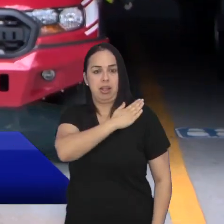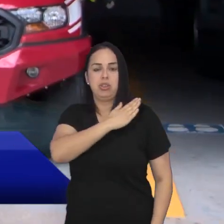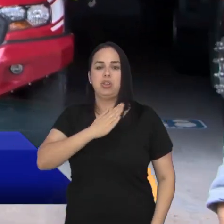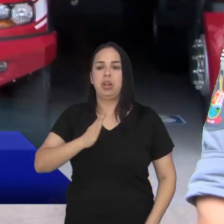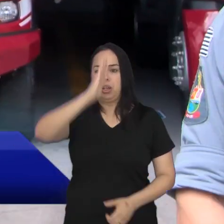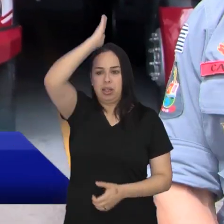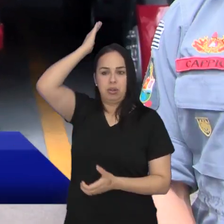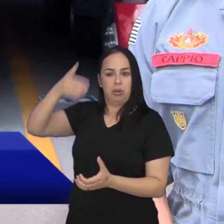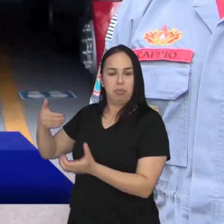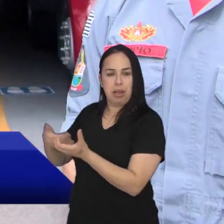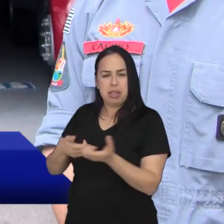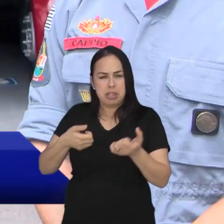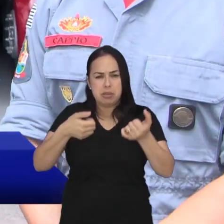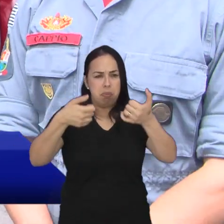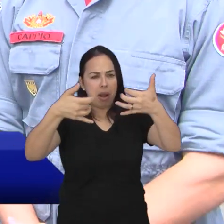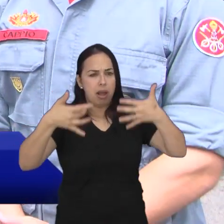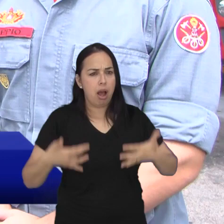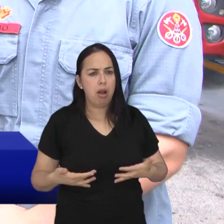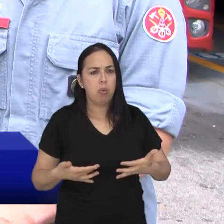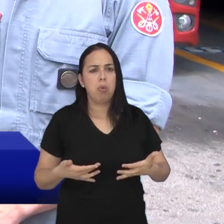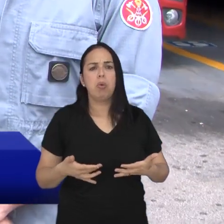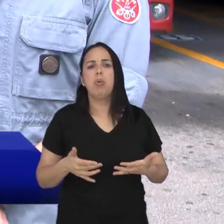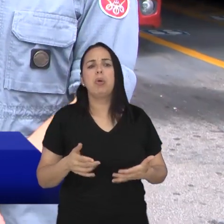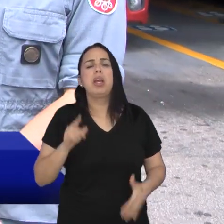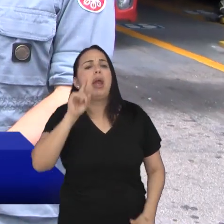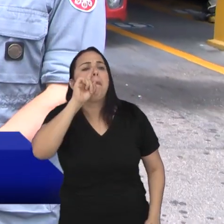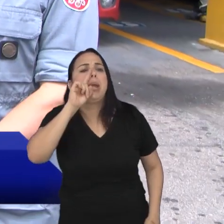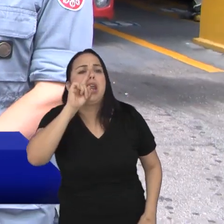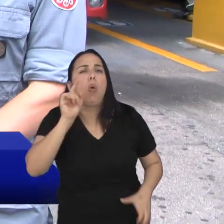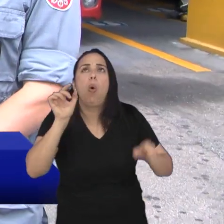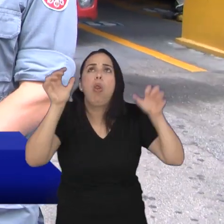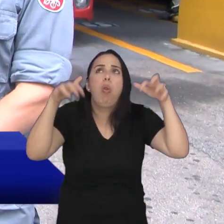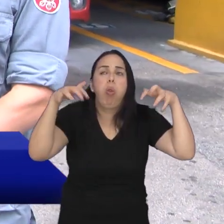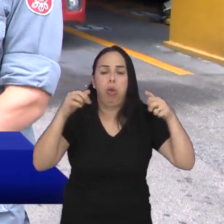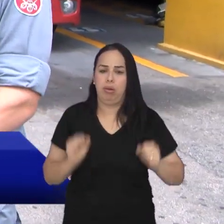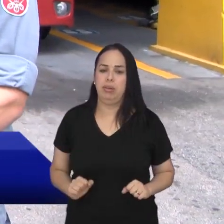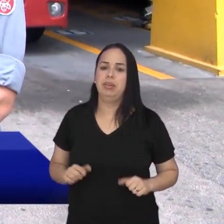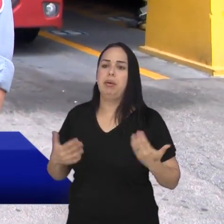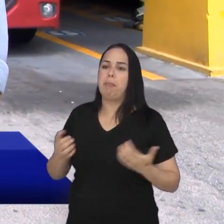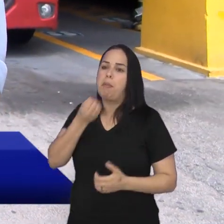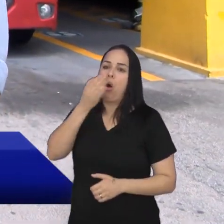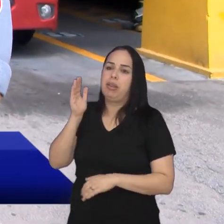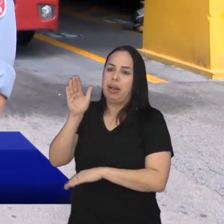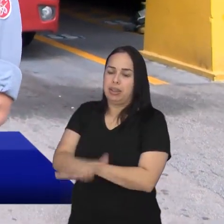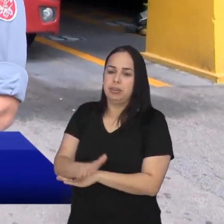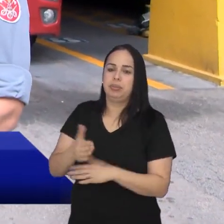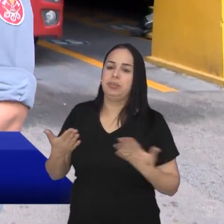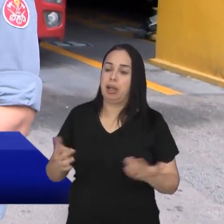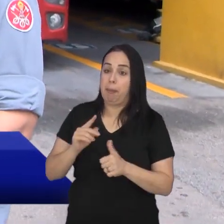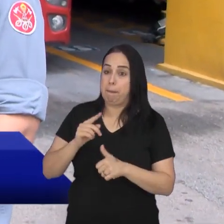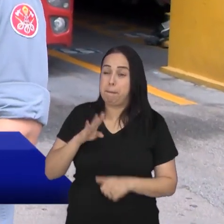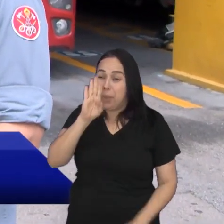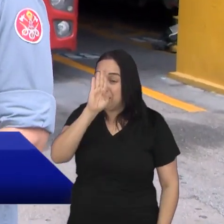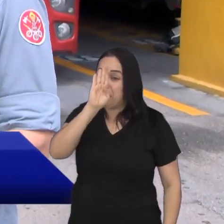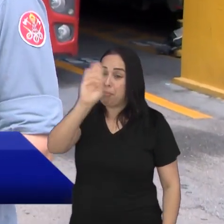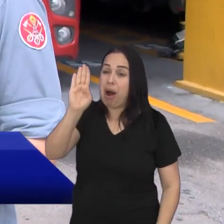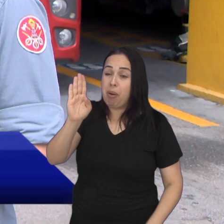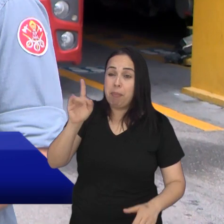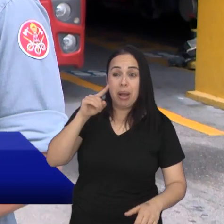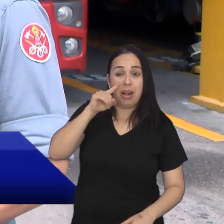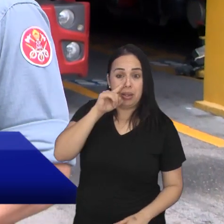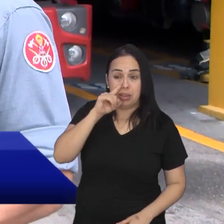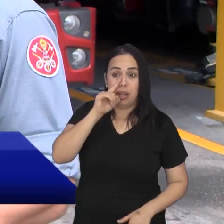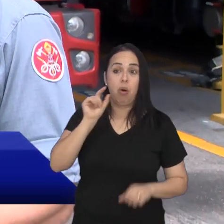de Bombeiros. Tenente, por favor, explica para a gente os principais riscos das chuvas. Boa tarde, Marina. Então, os principais riscos